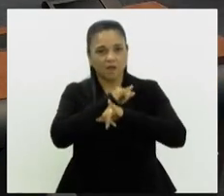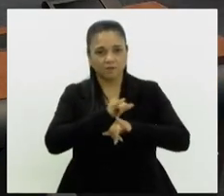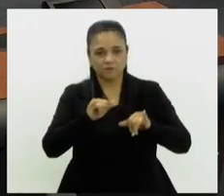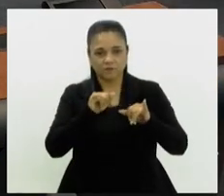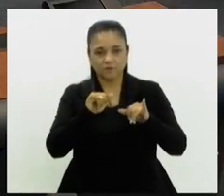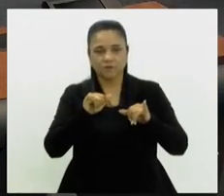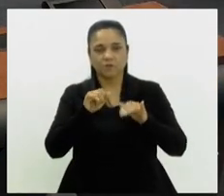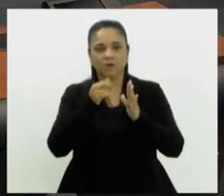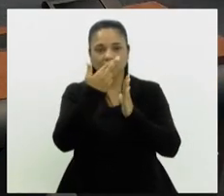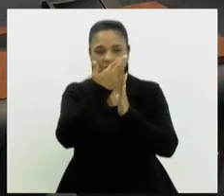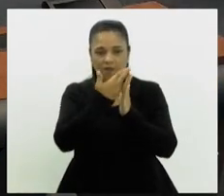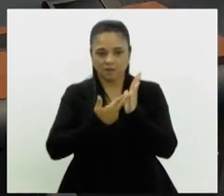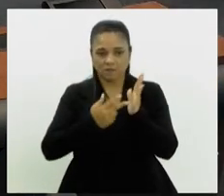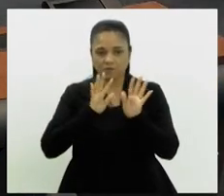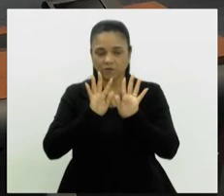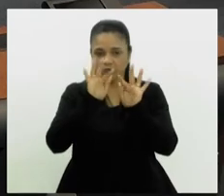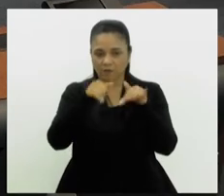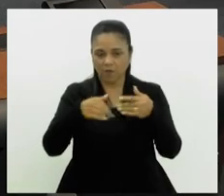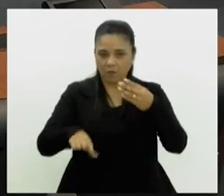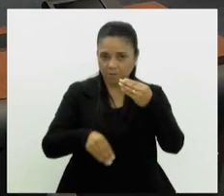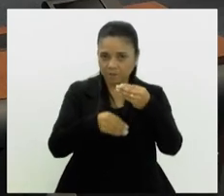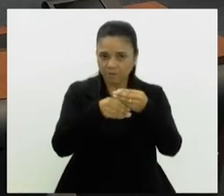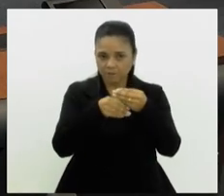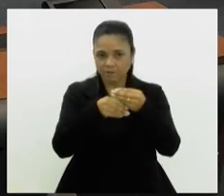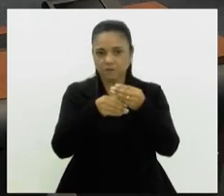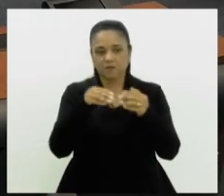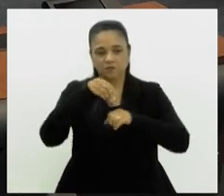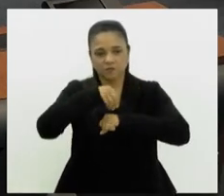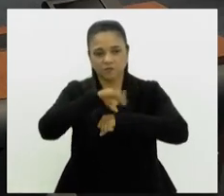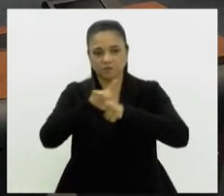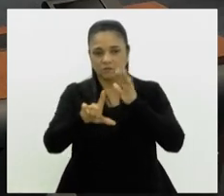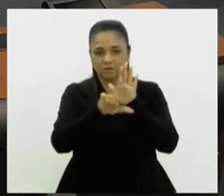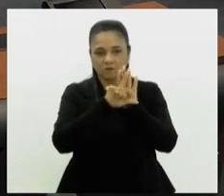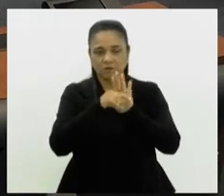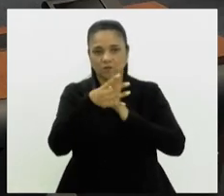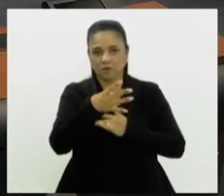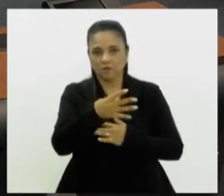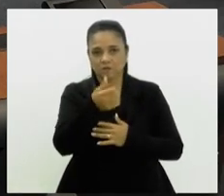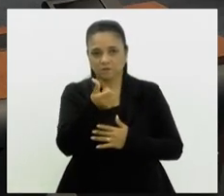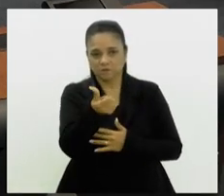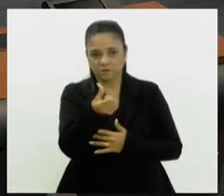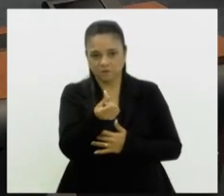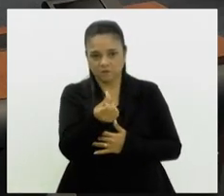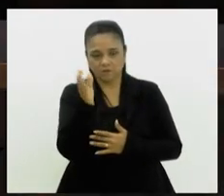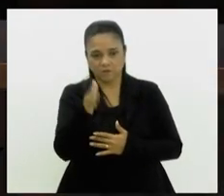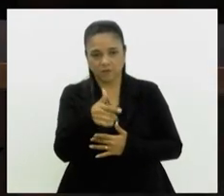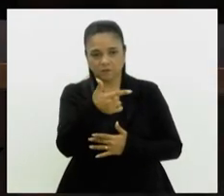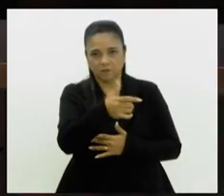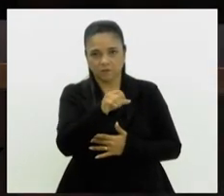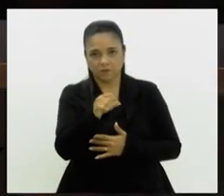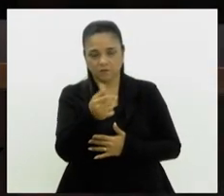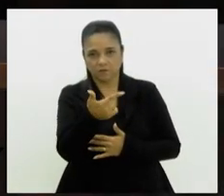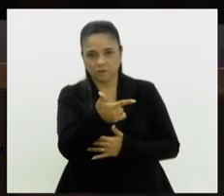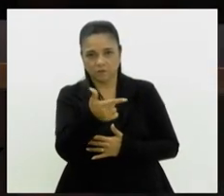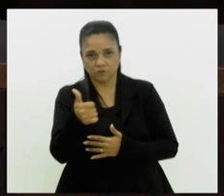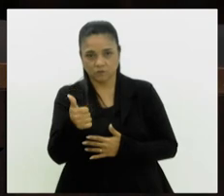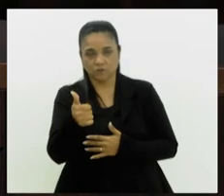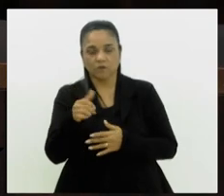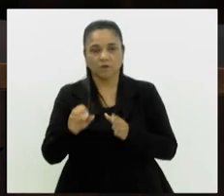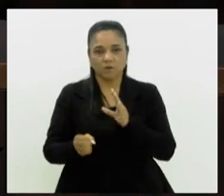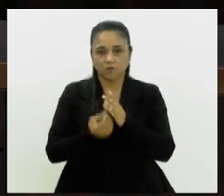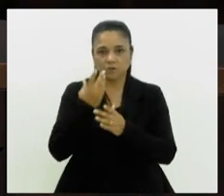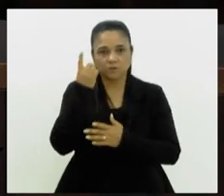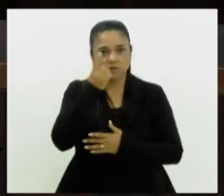Anuncio, em redação final assim emendada, indicação legislativa 416 de 2021, de autoria